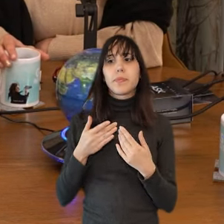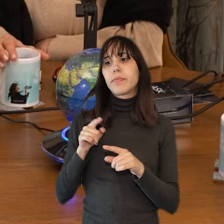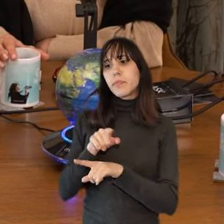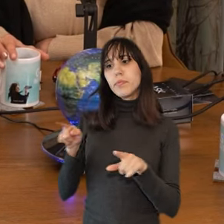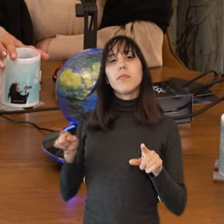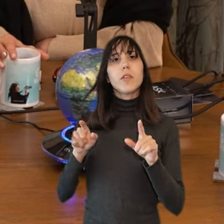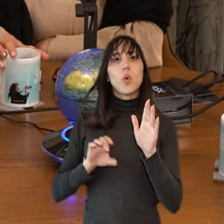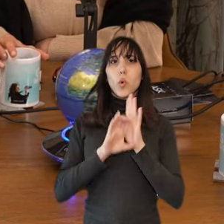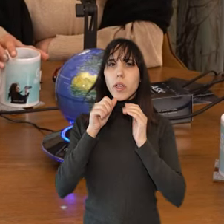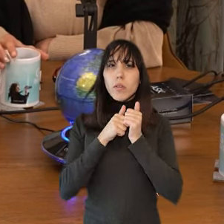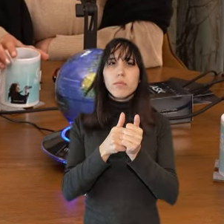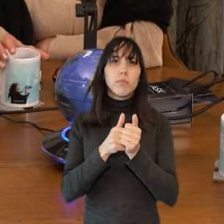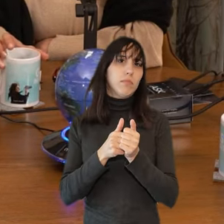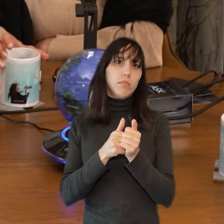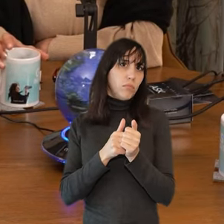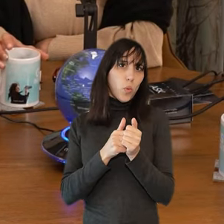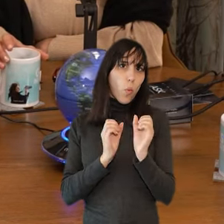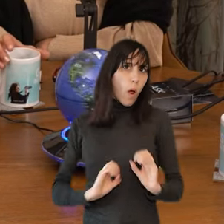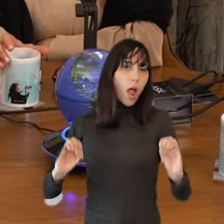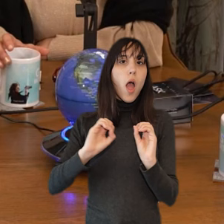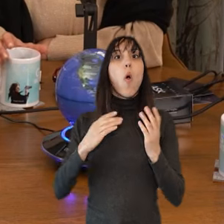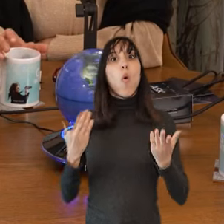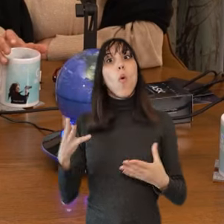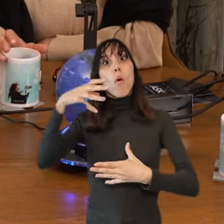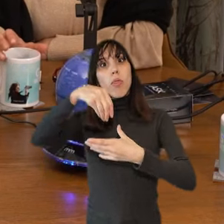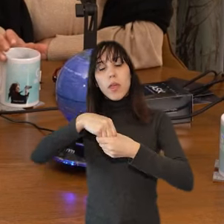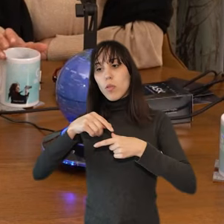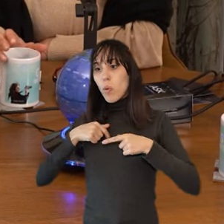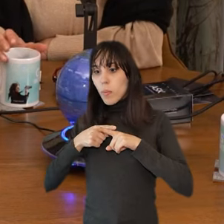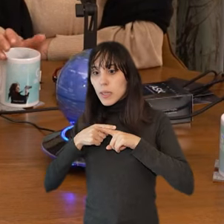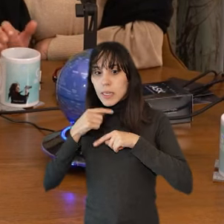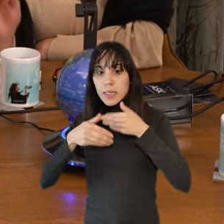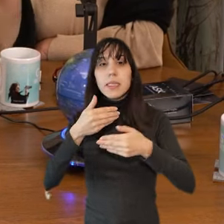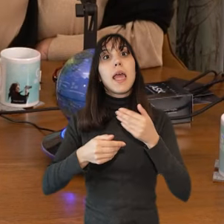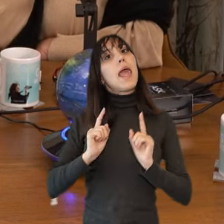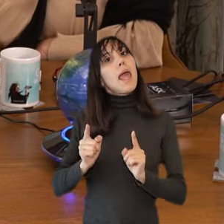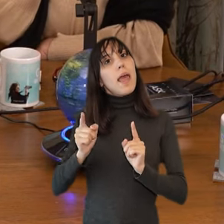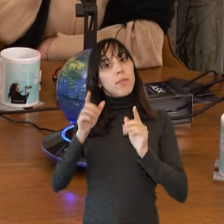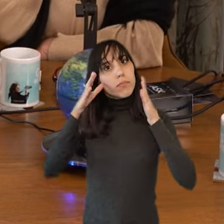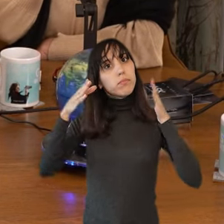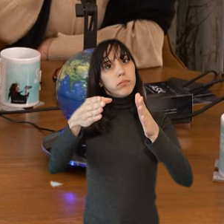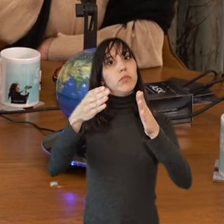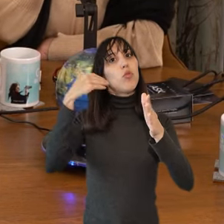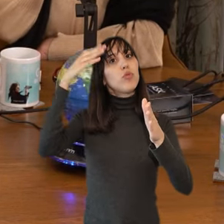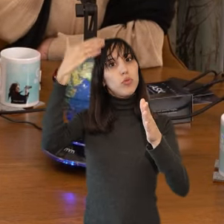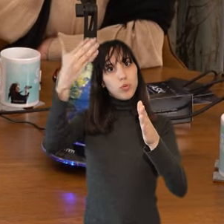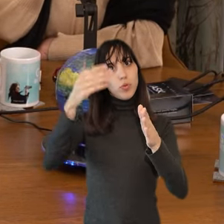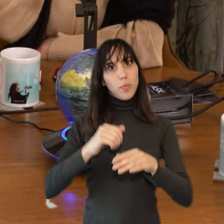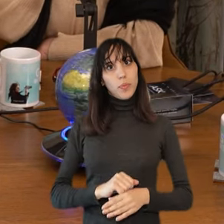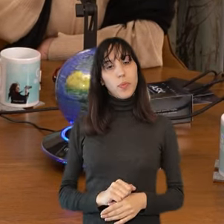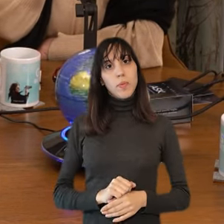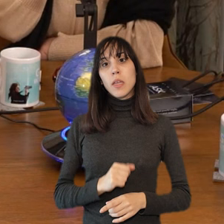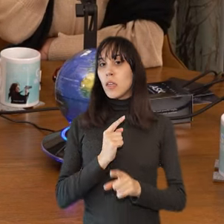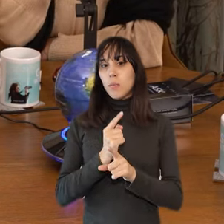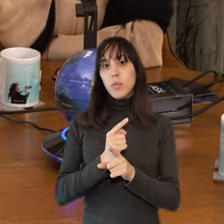terem que seguir um currículo não é e de fazerem e algo dentro do interesse deles é exatamente isso não é mesmo quando nós